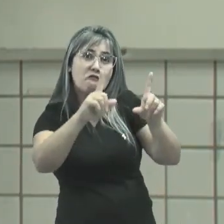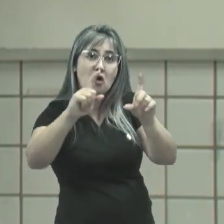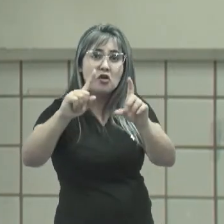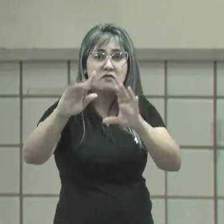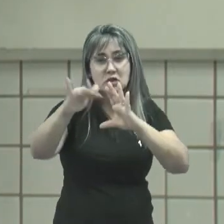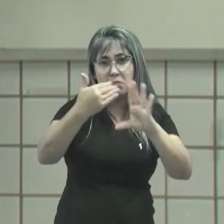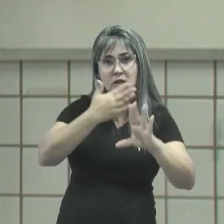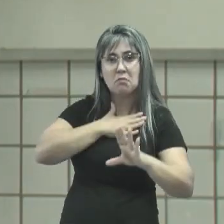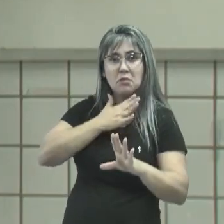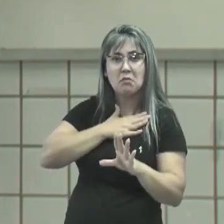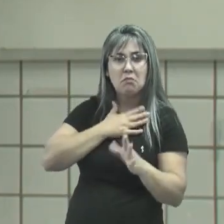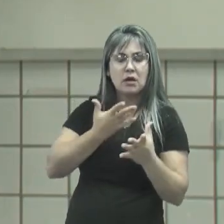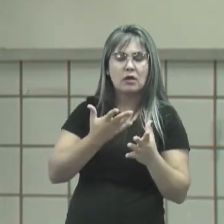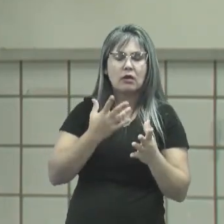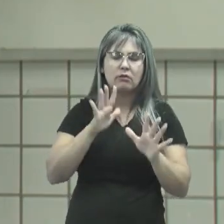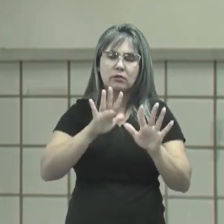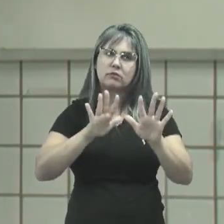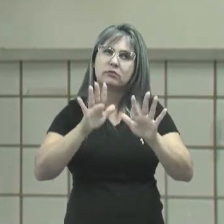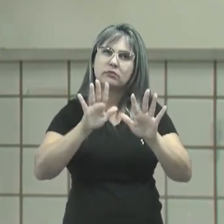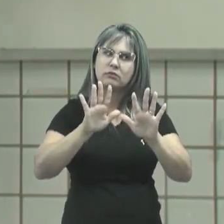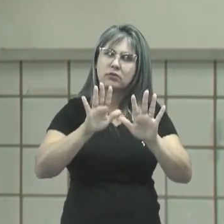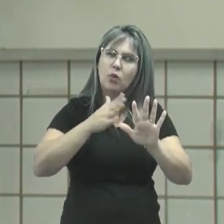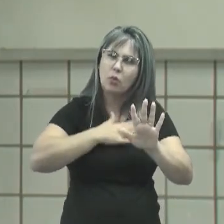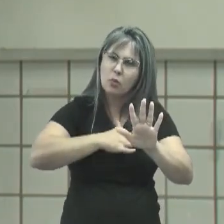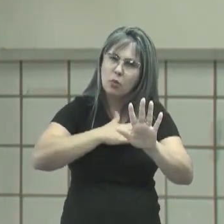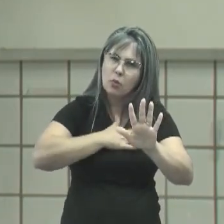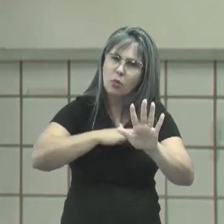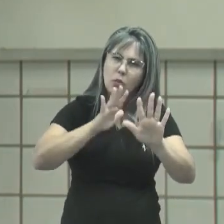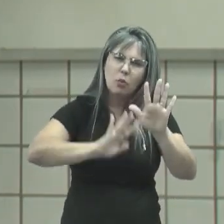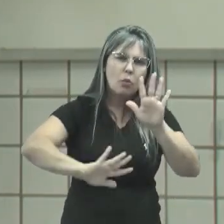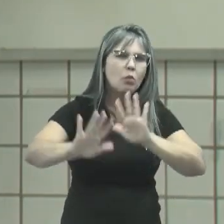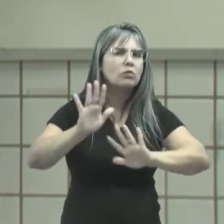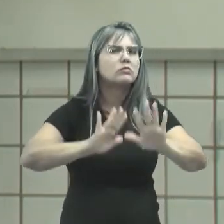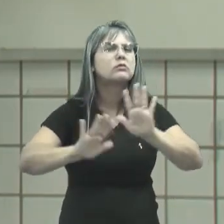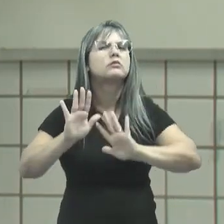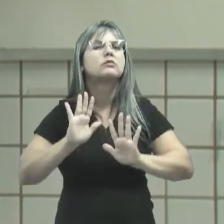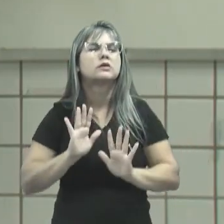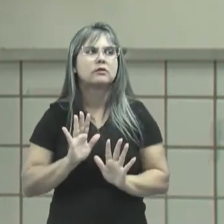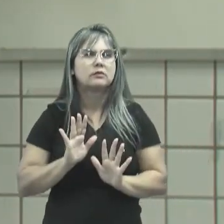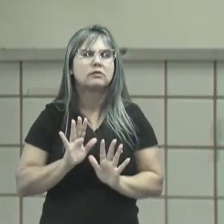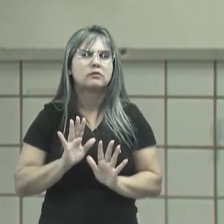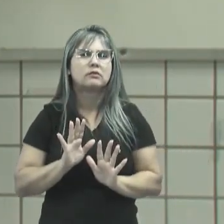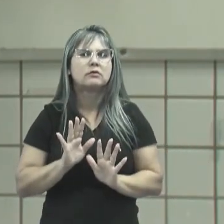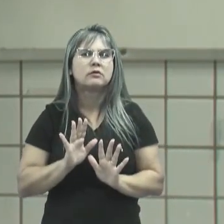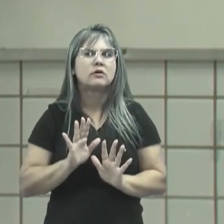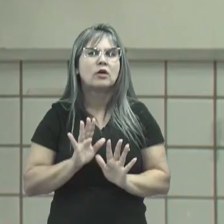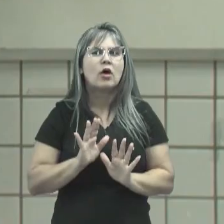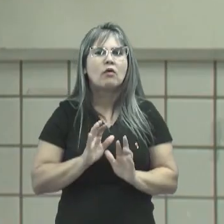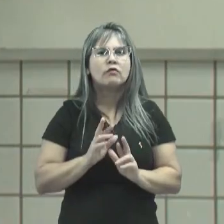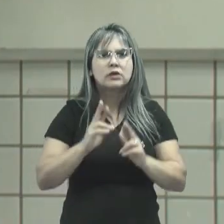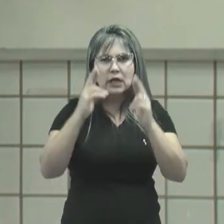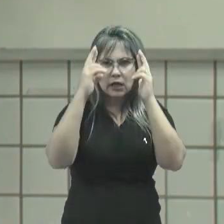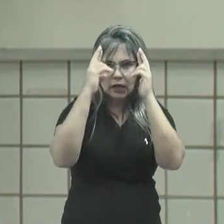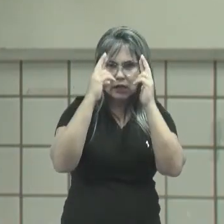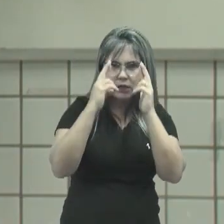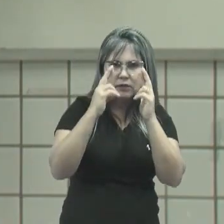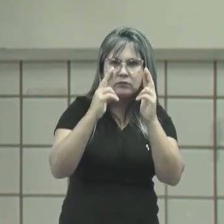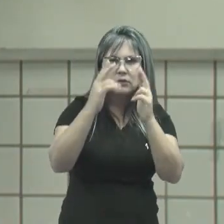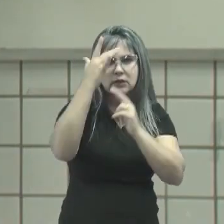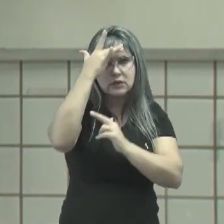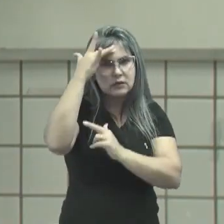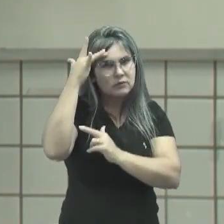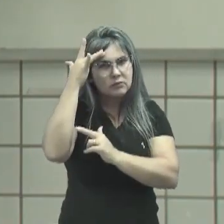Seja respeitoso com as pessoas de forma online, assim como você gostaria que você fosse respeitado.